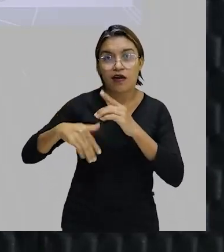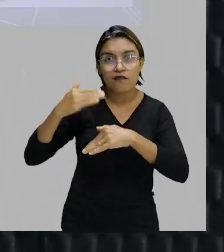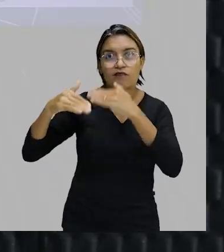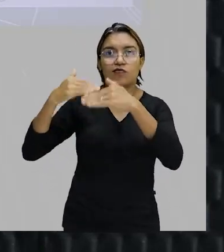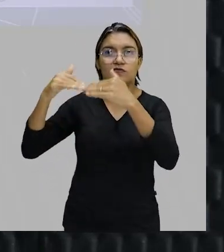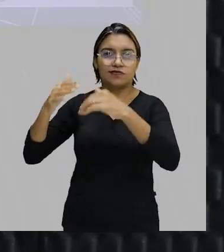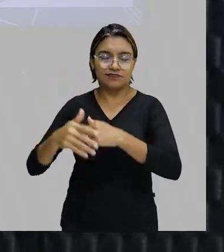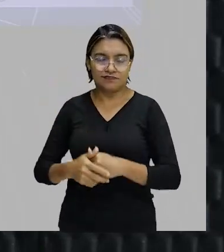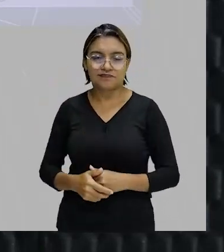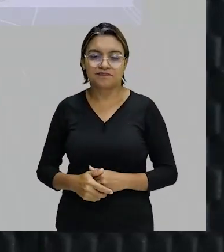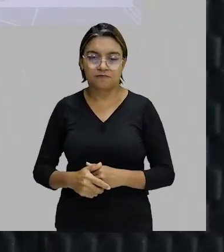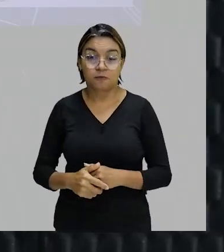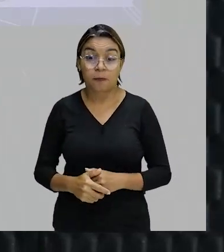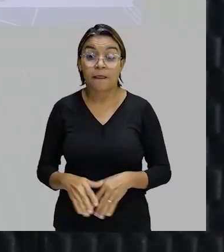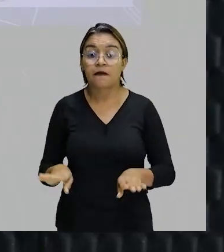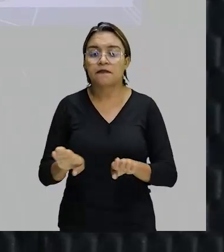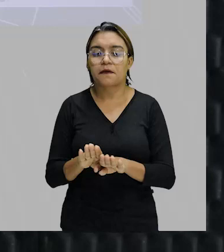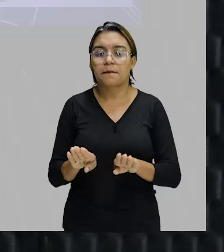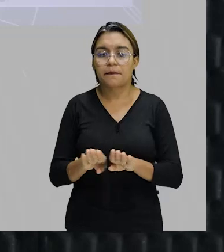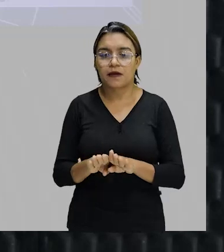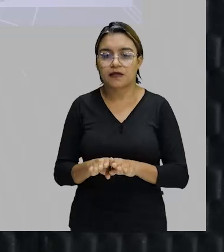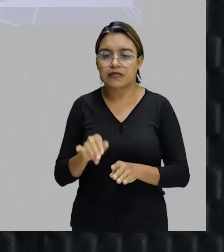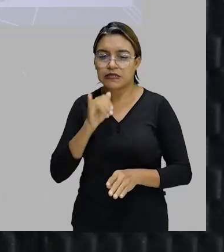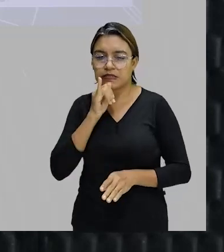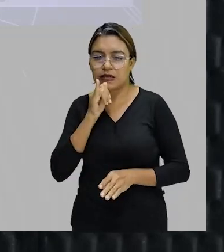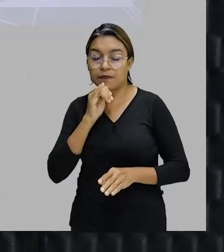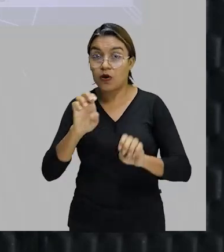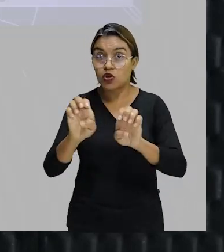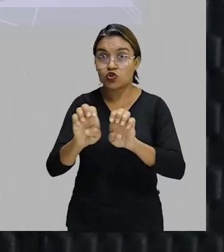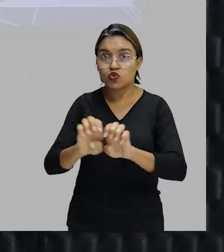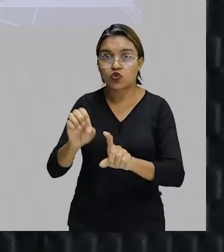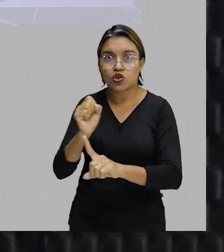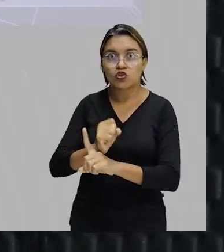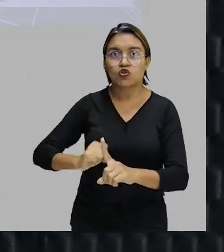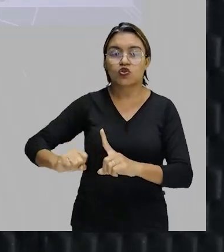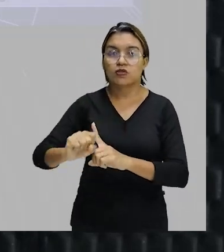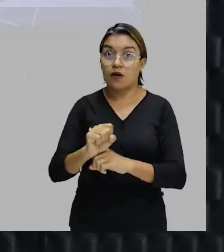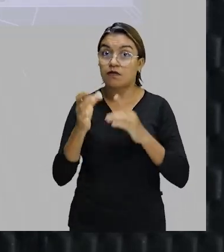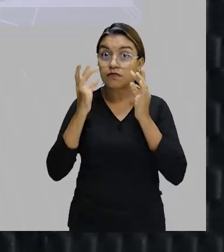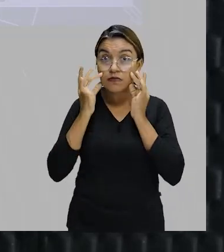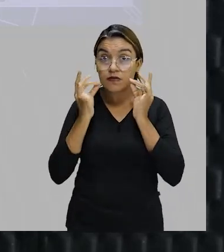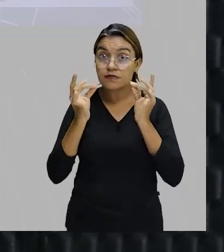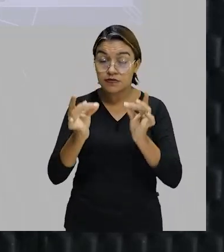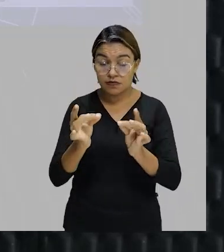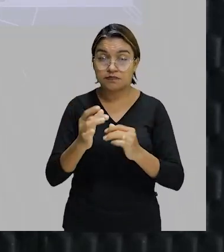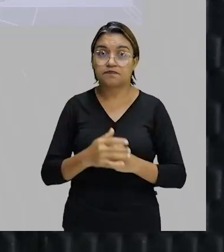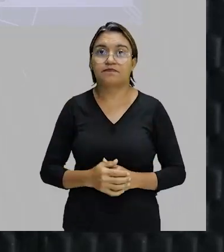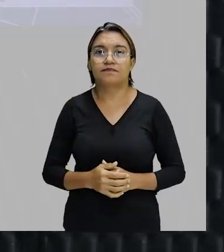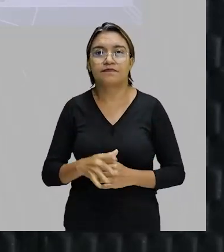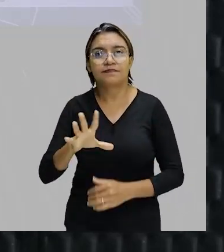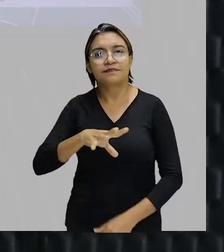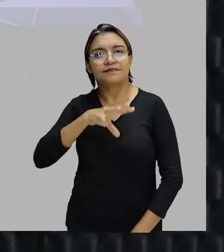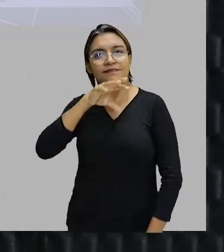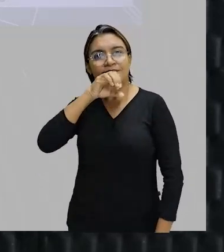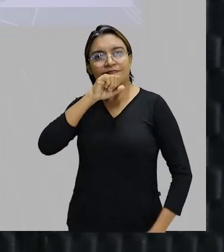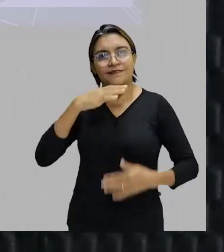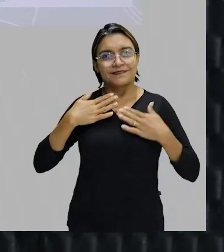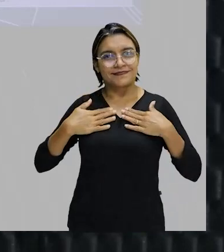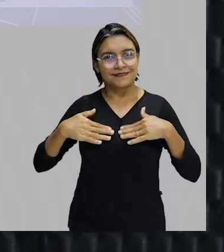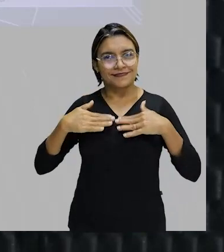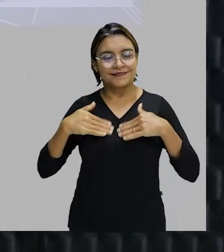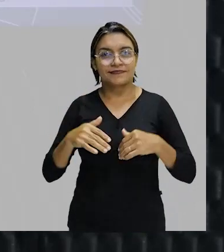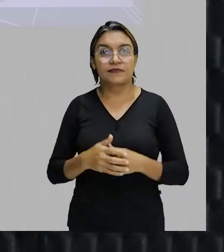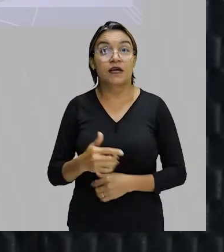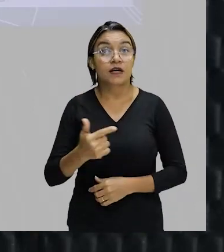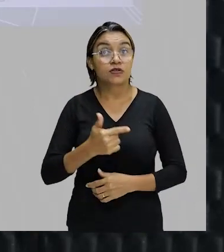industrial. Agora, a nível de estrutura social, galera, muita atenção. Respira, ó. A segunda